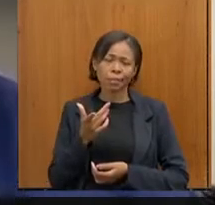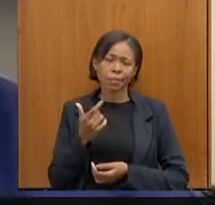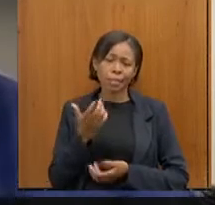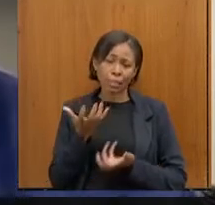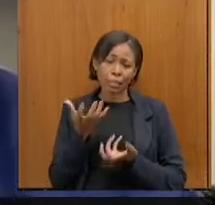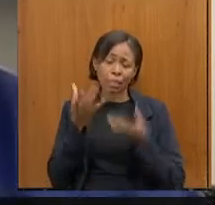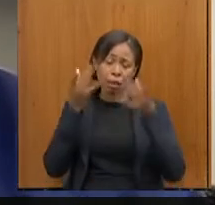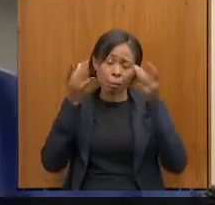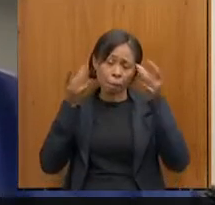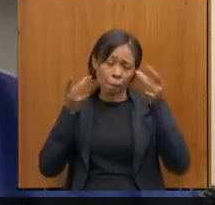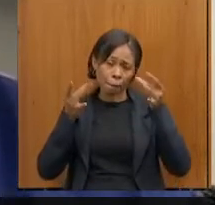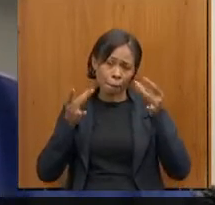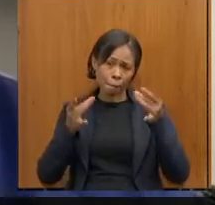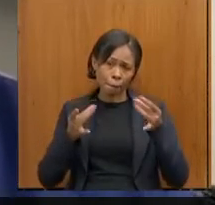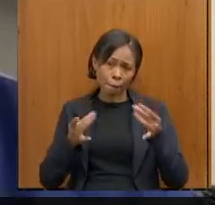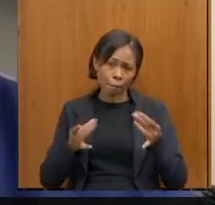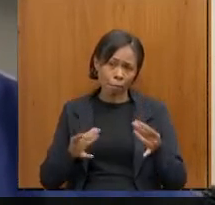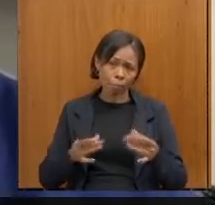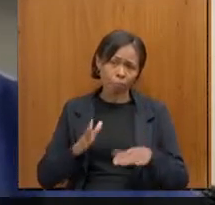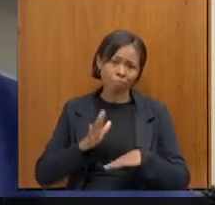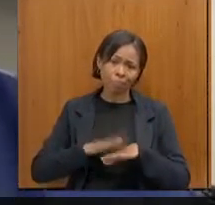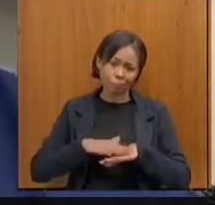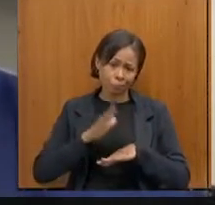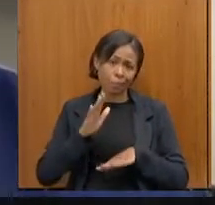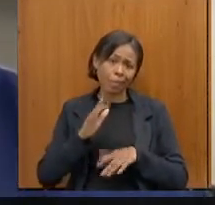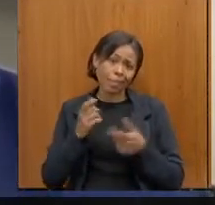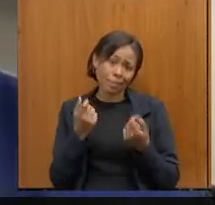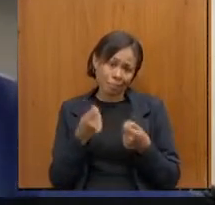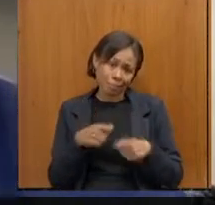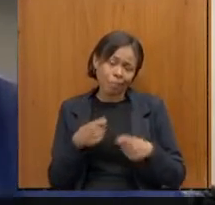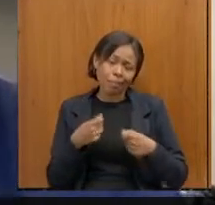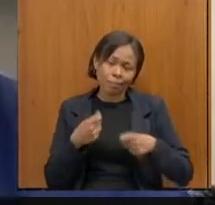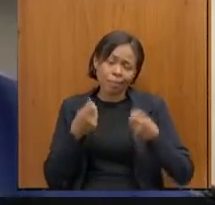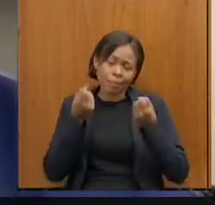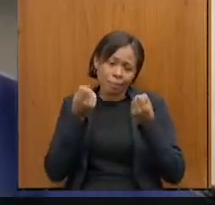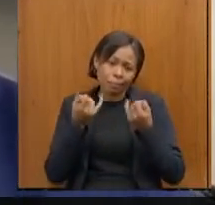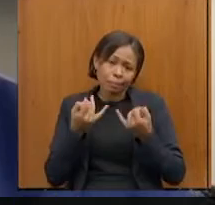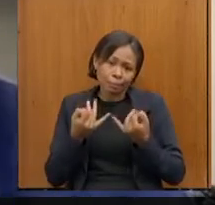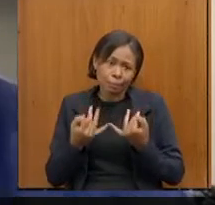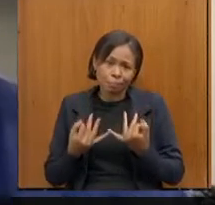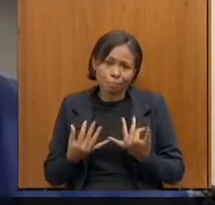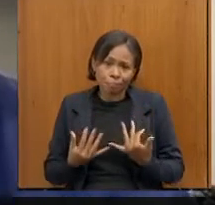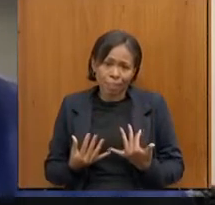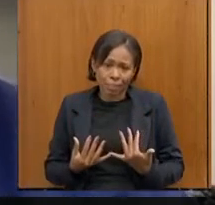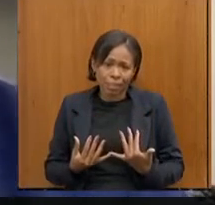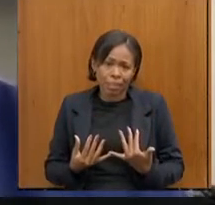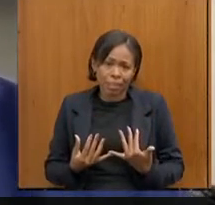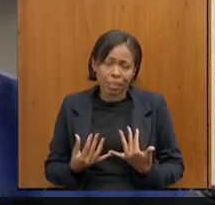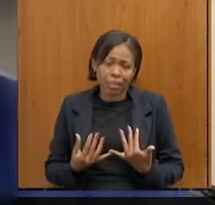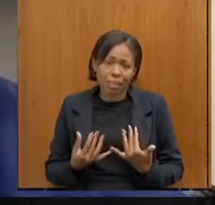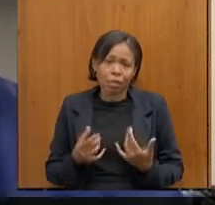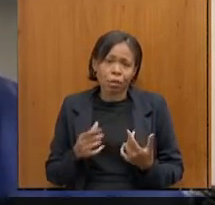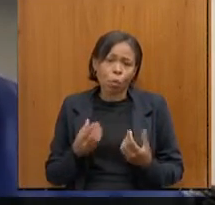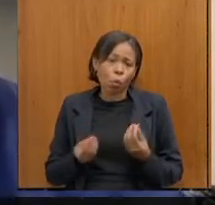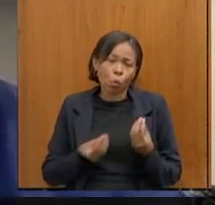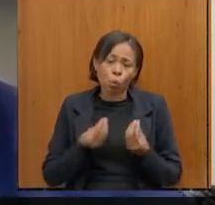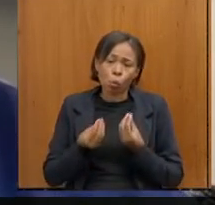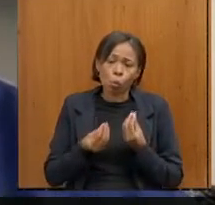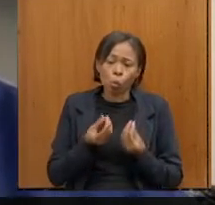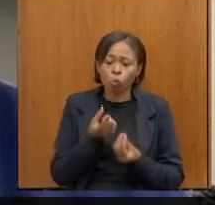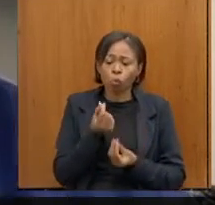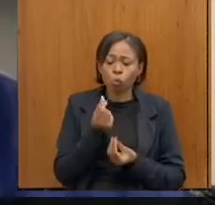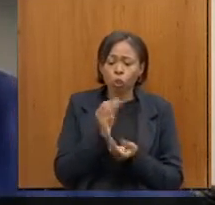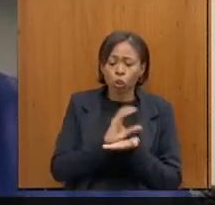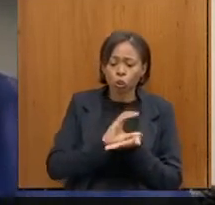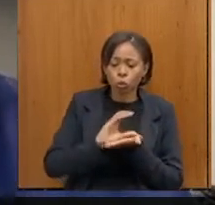maior que nós nós temos que fazer e temos condição de fazer os recursos braço dele